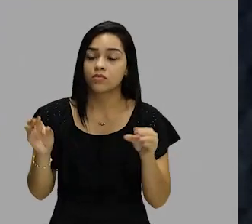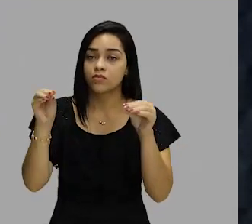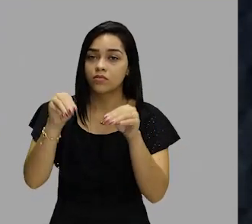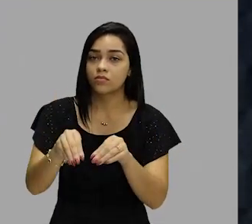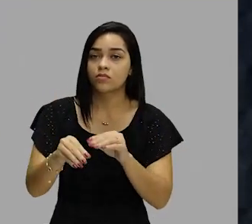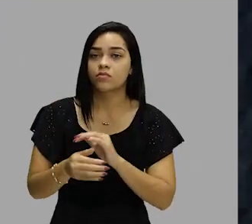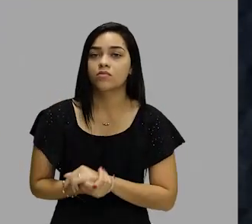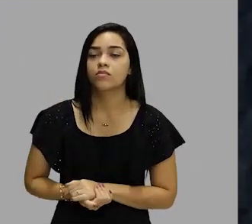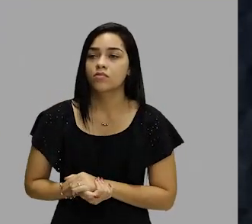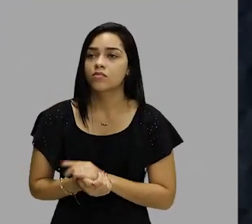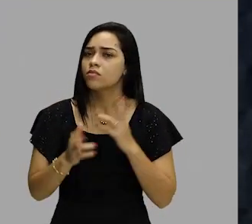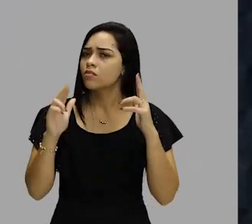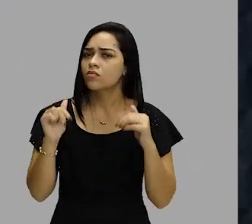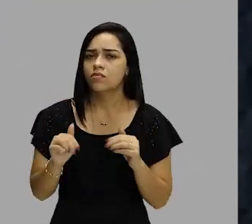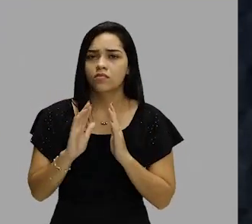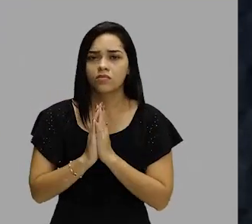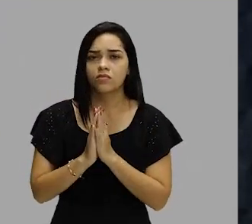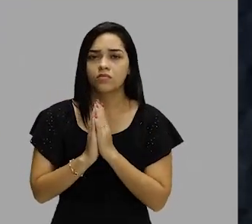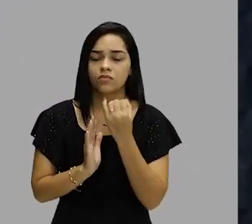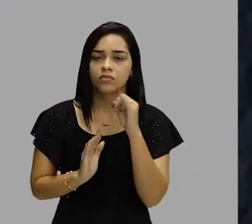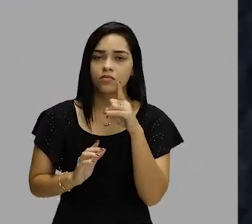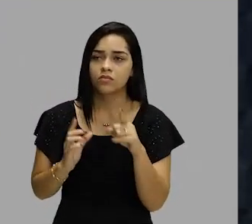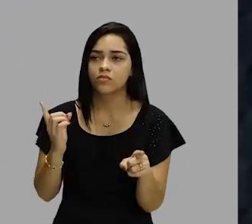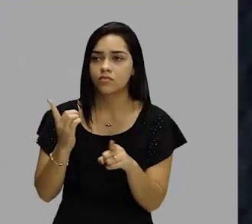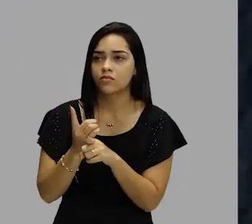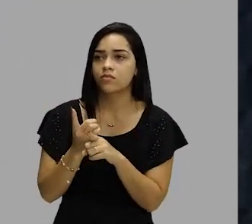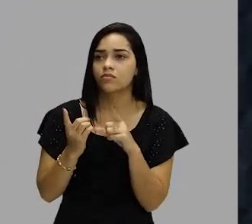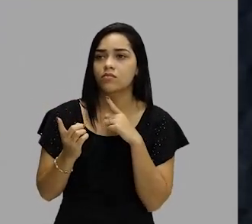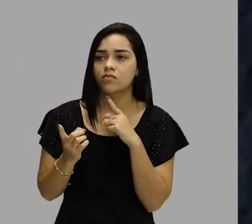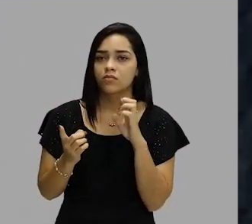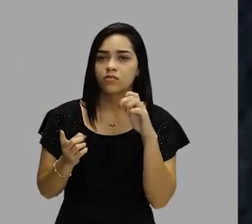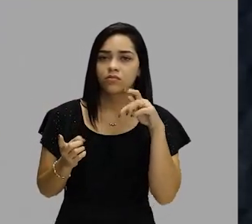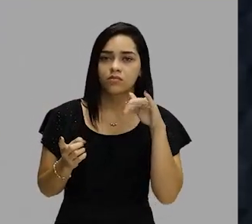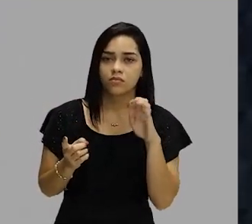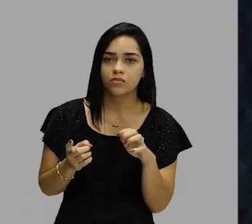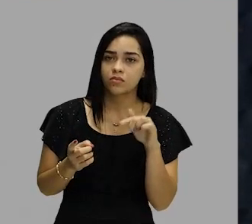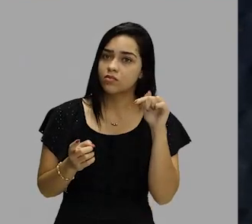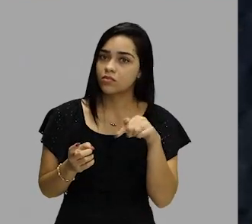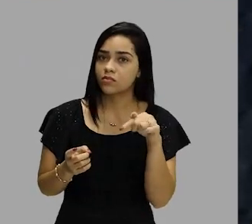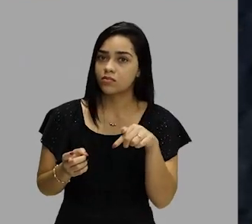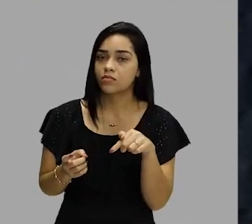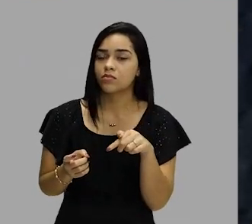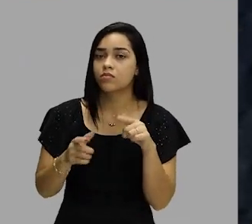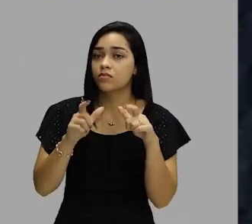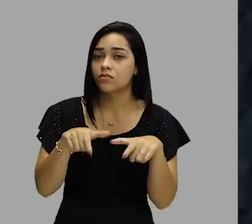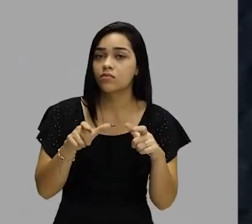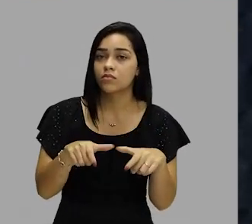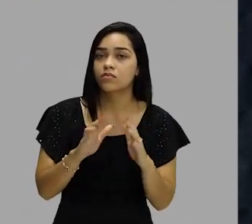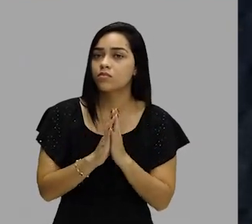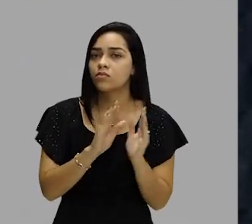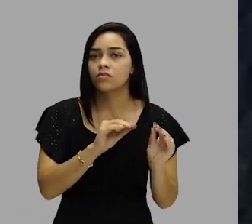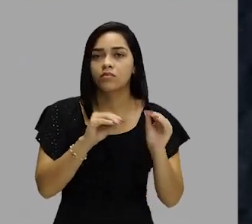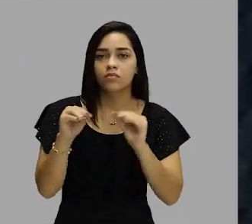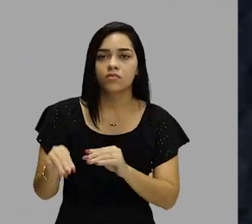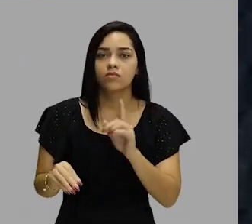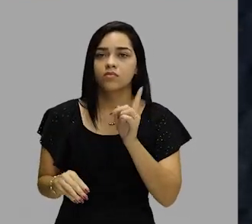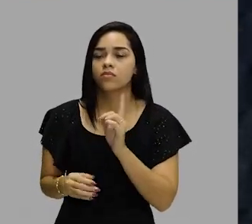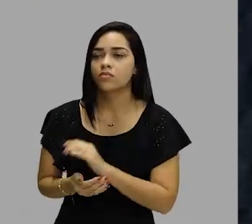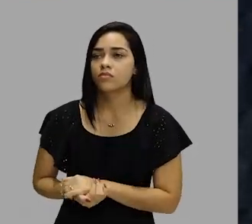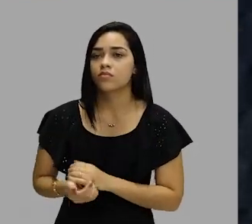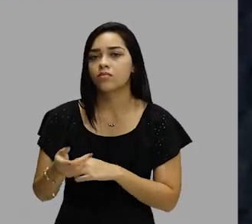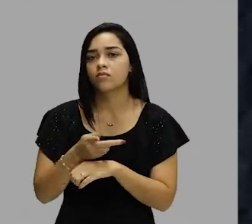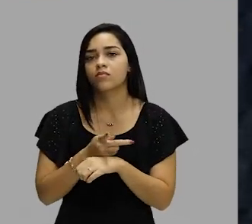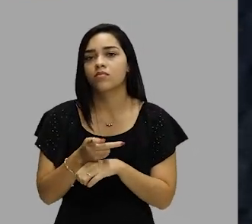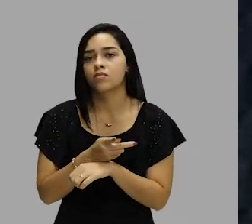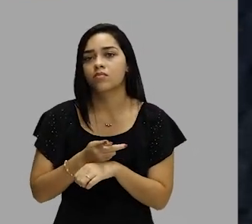introduzidas. Então, nunca faça isso. Se tem uma espécie de um indivíduo que não é daquele local, não introduza, tá?